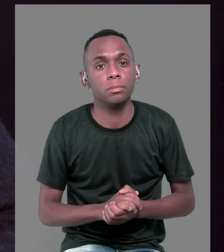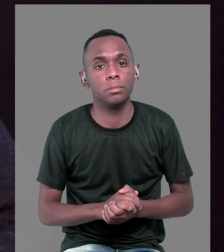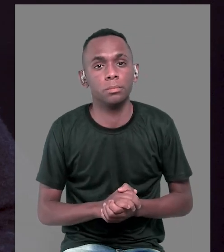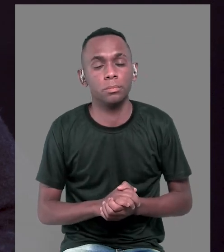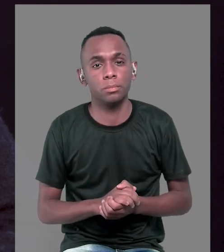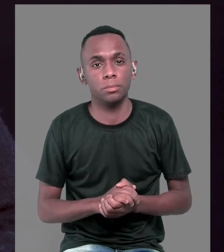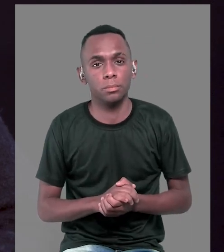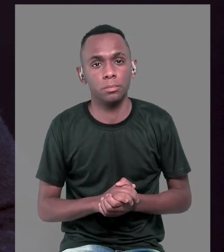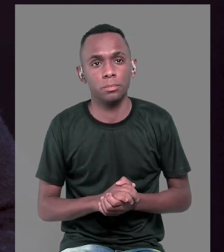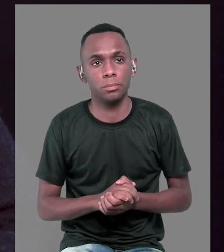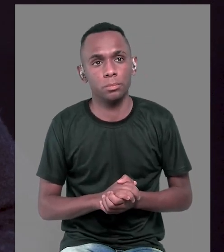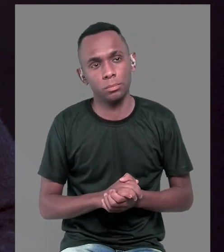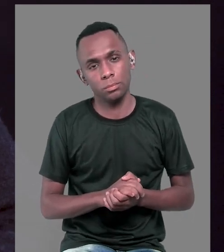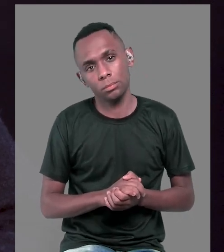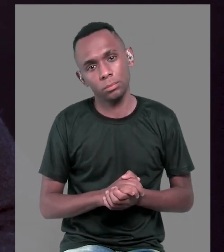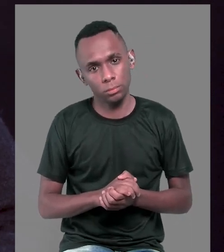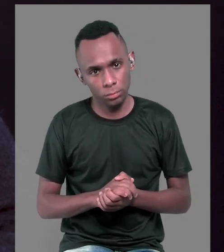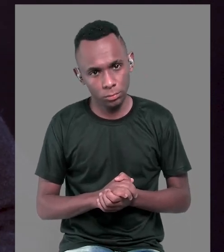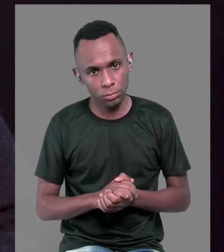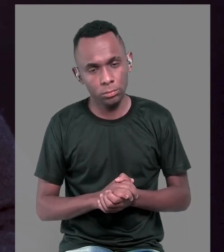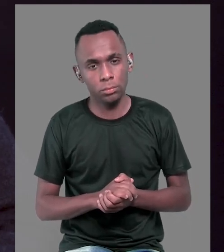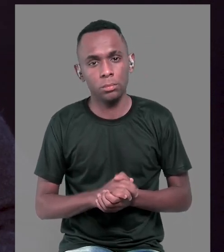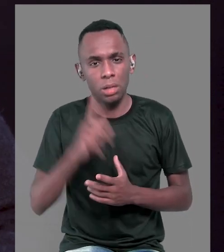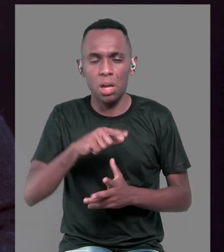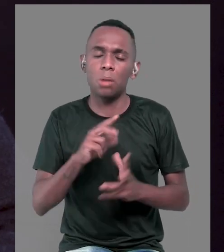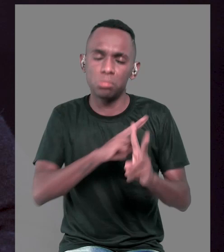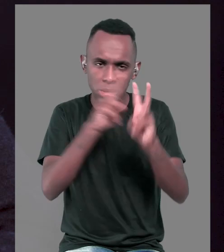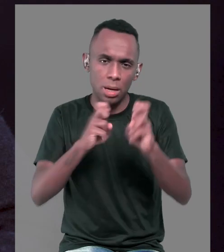É uma belíssima questão.